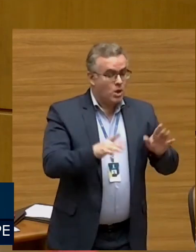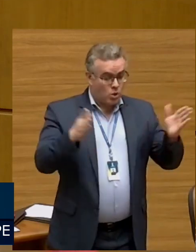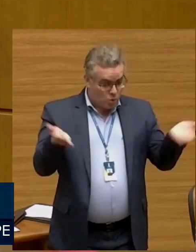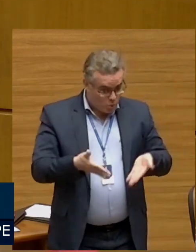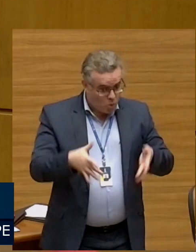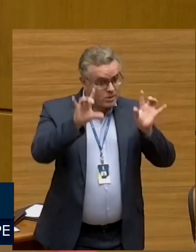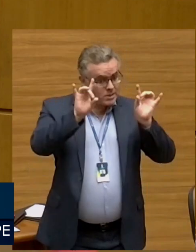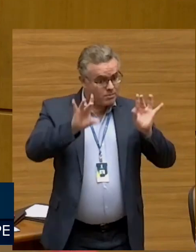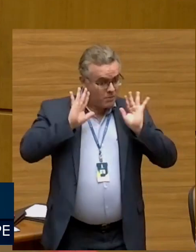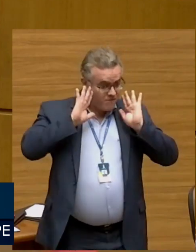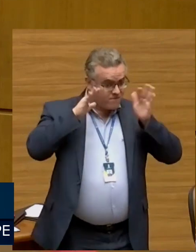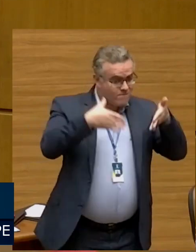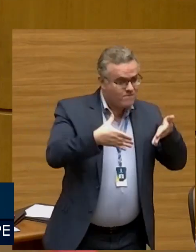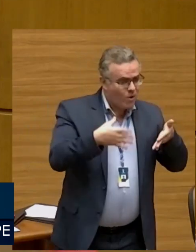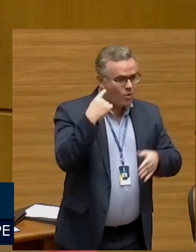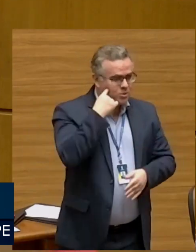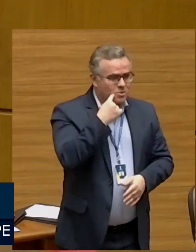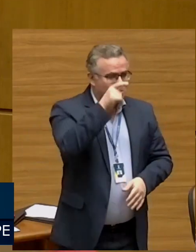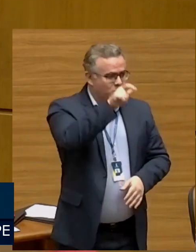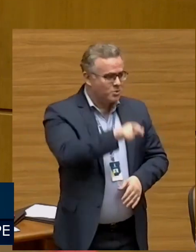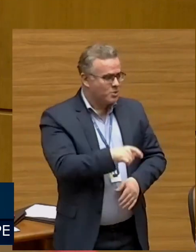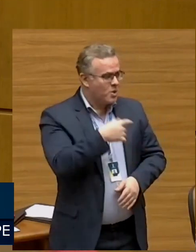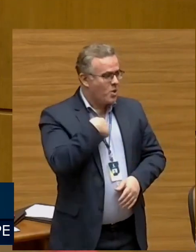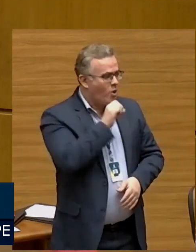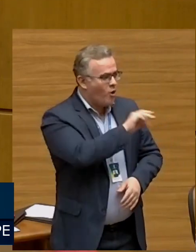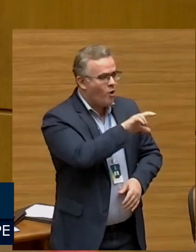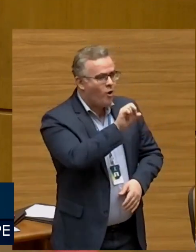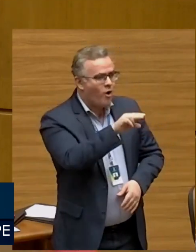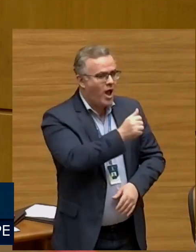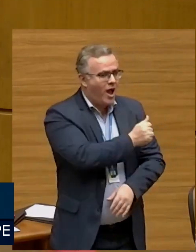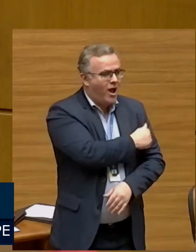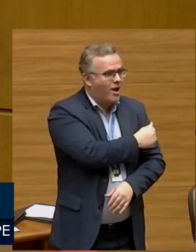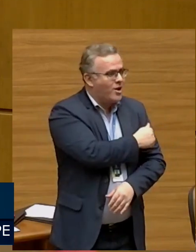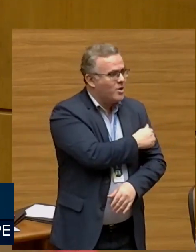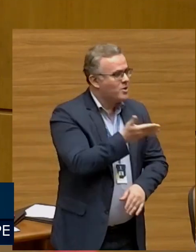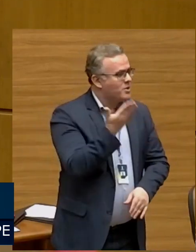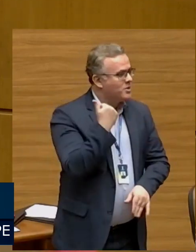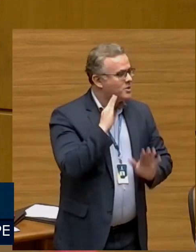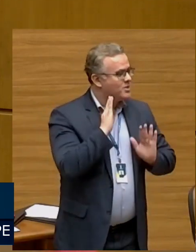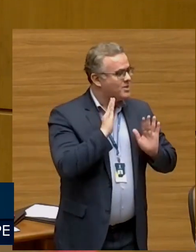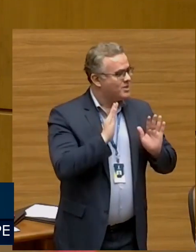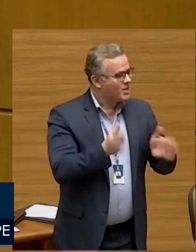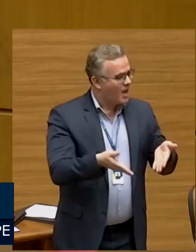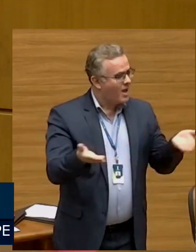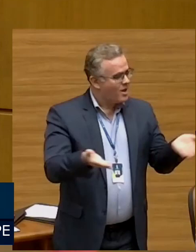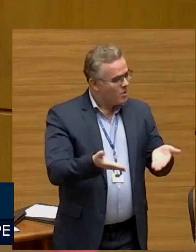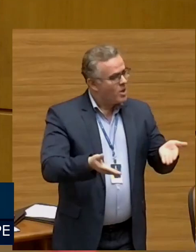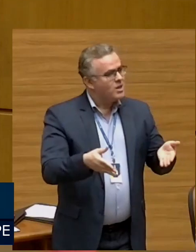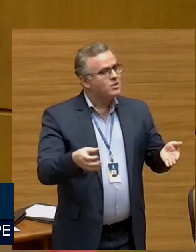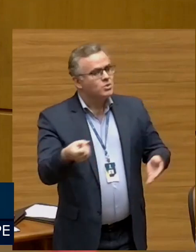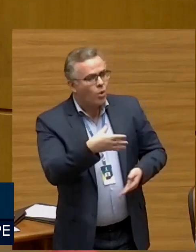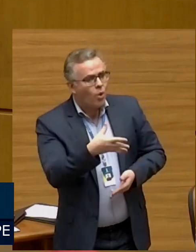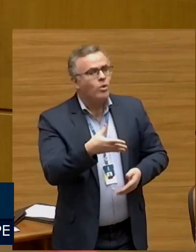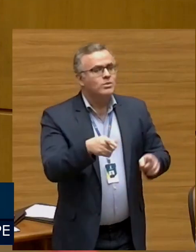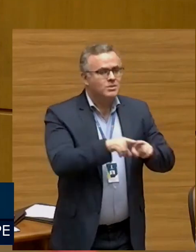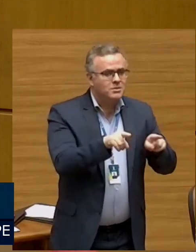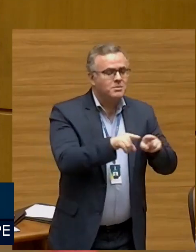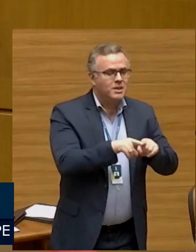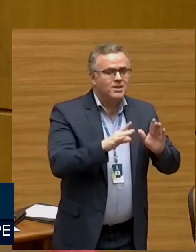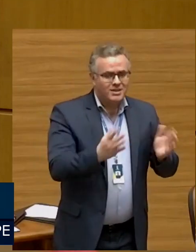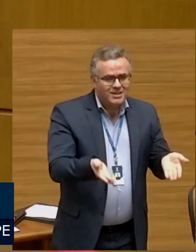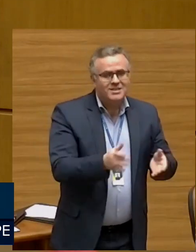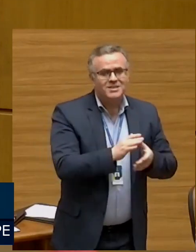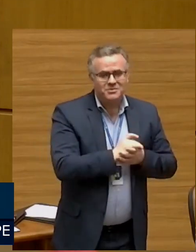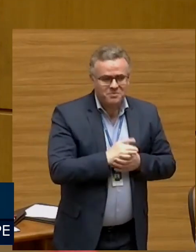surdas. Vejo queridos alunos aqui, lá da universidade, alunos atuais, egressos também do curso,